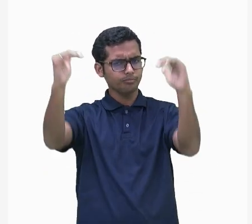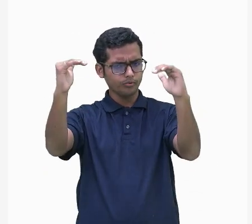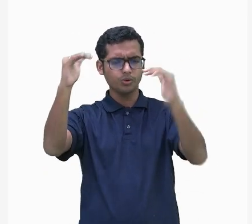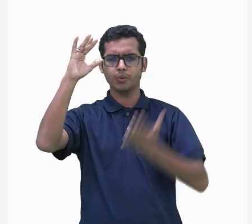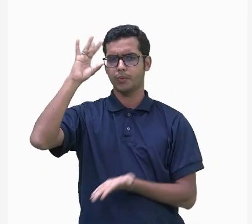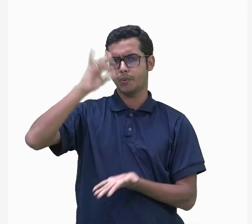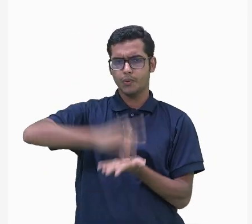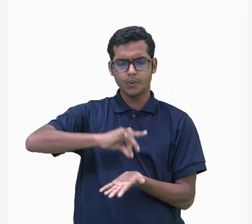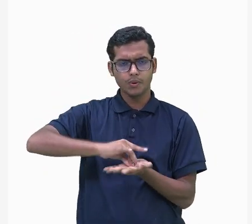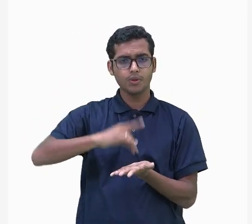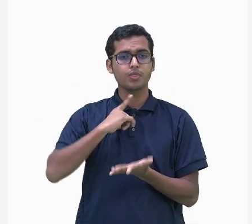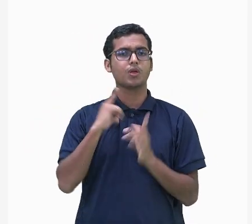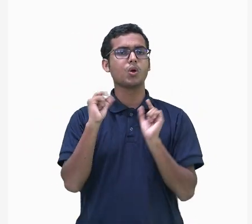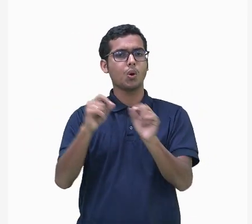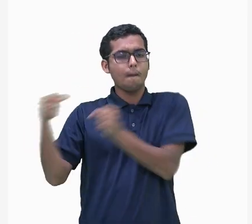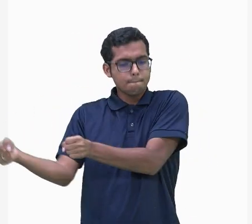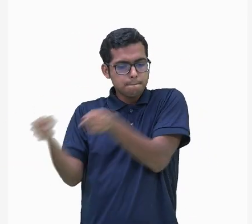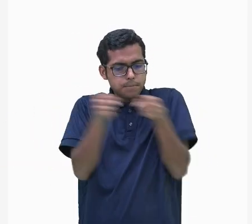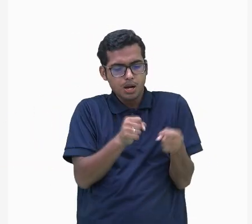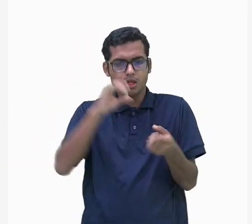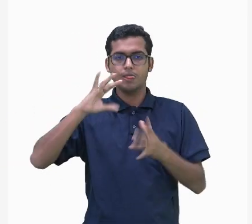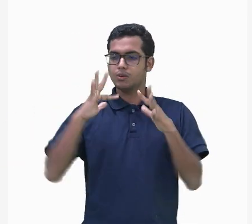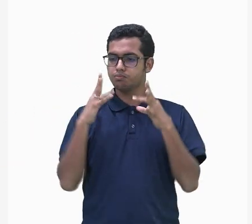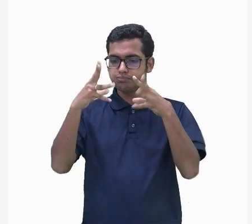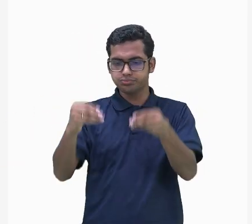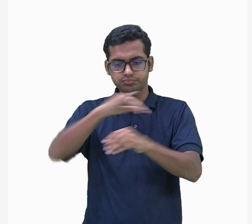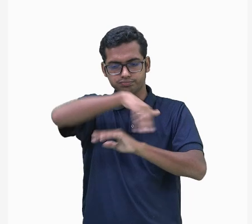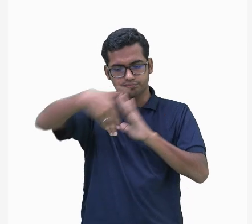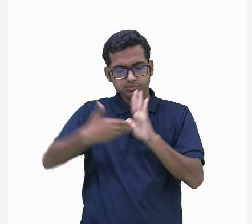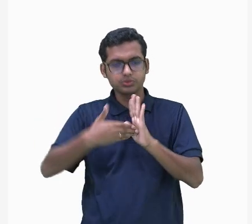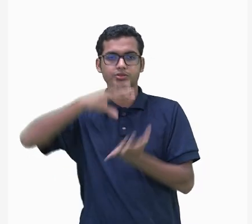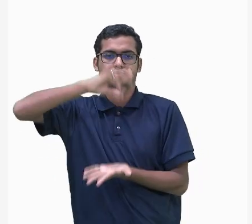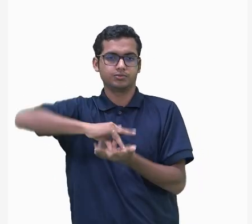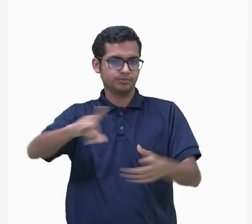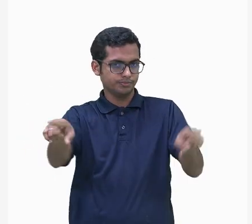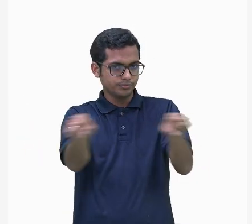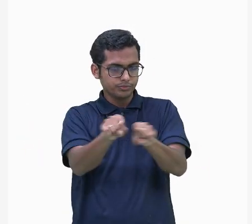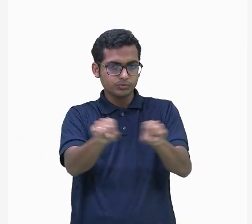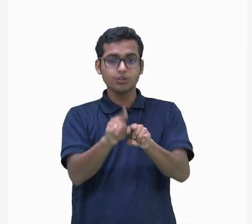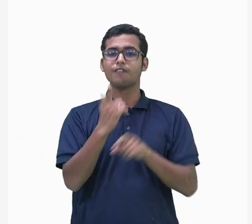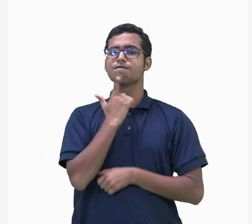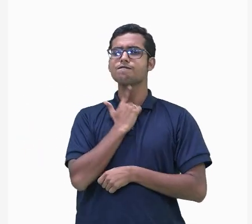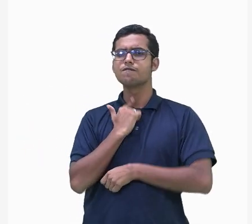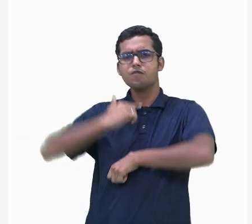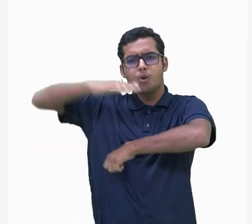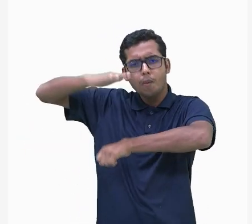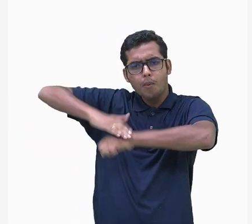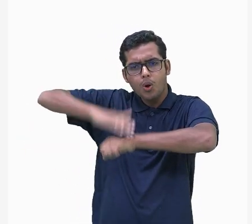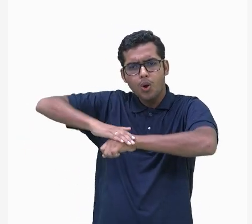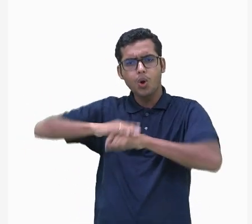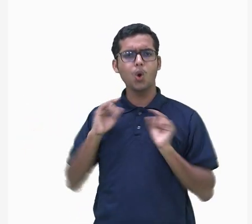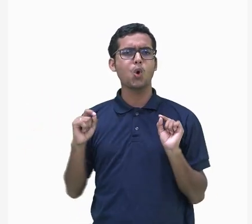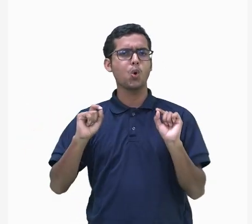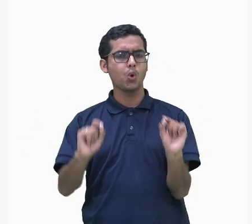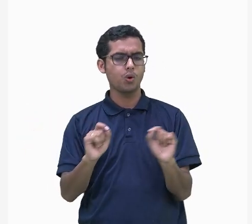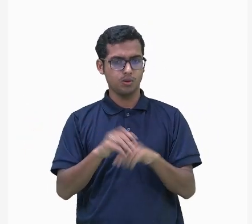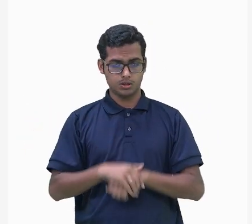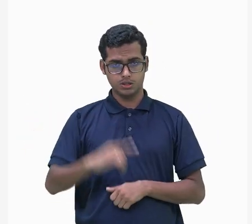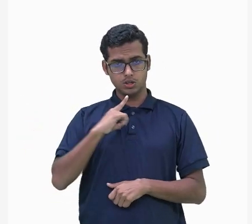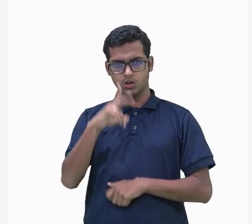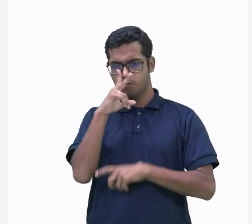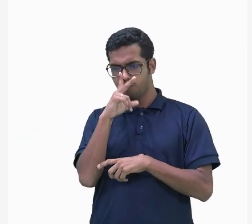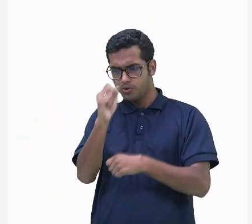ele detinha o poder absoluto em suas mãos. A sua vontade era justamente, tinha força